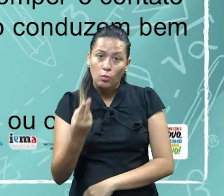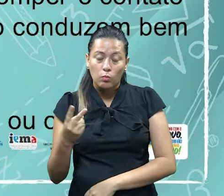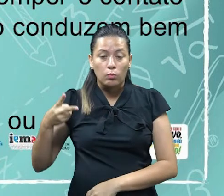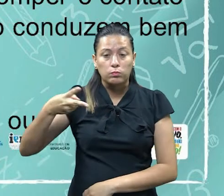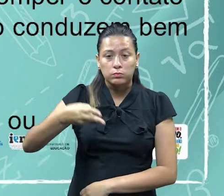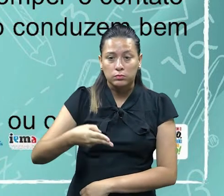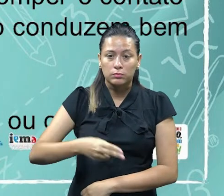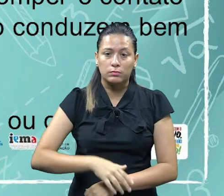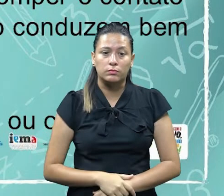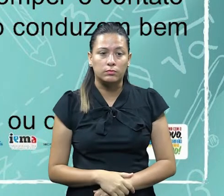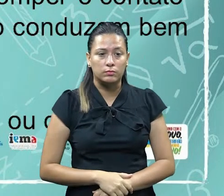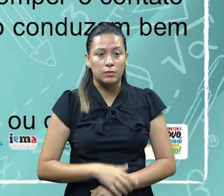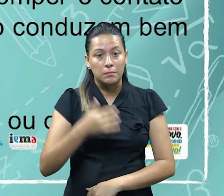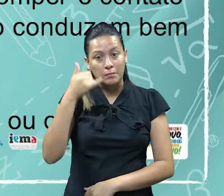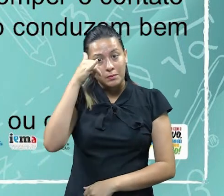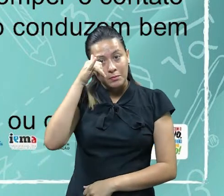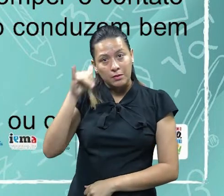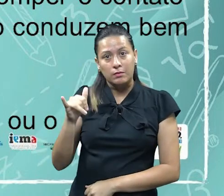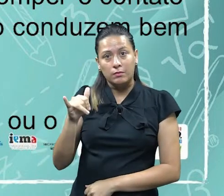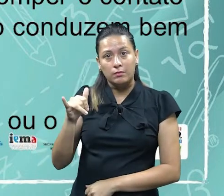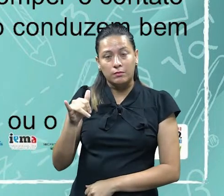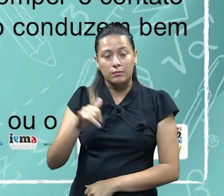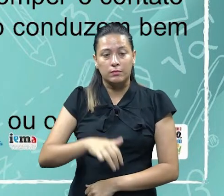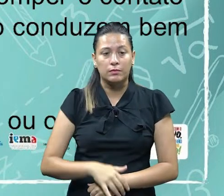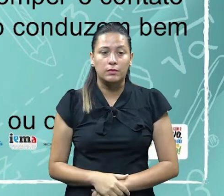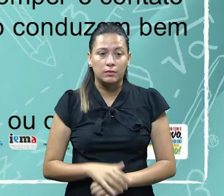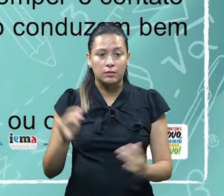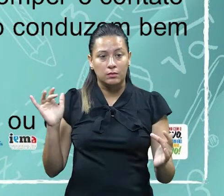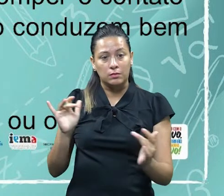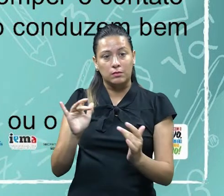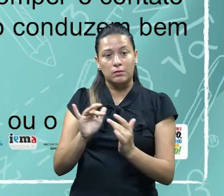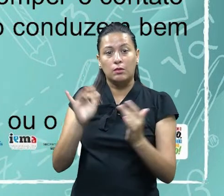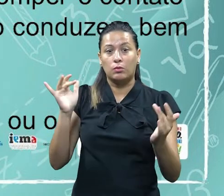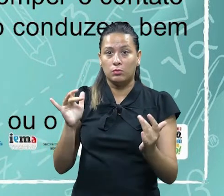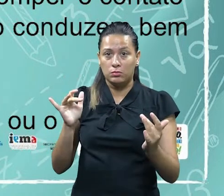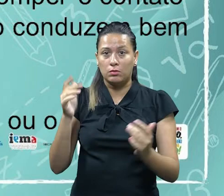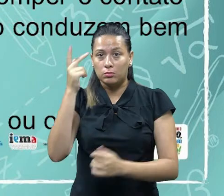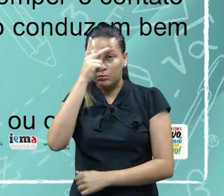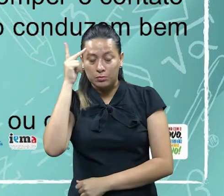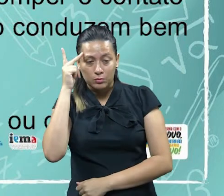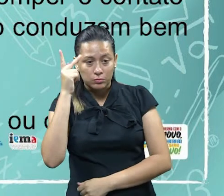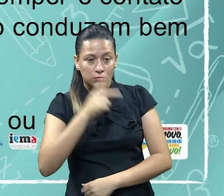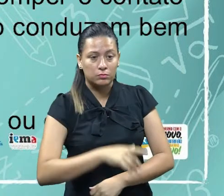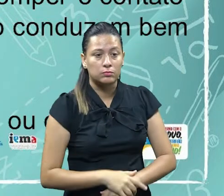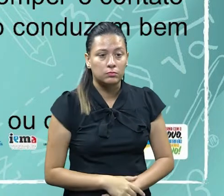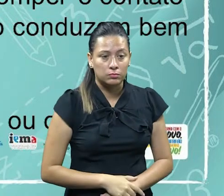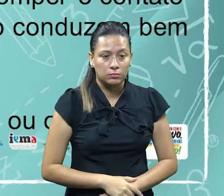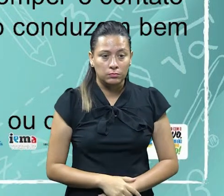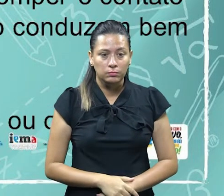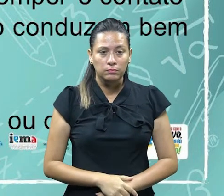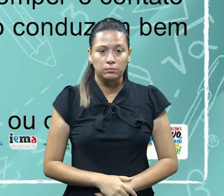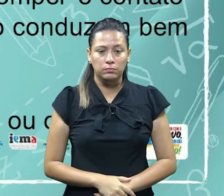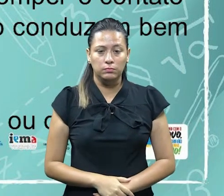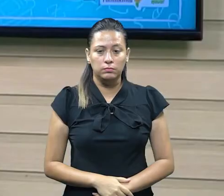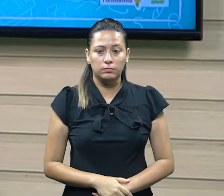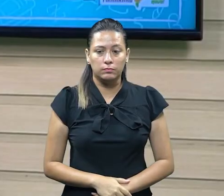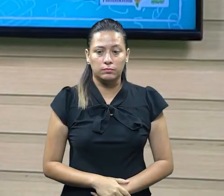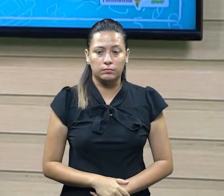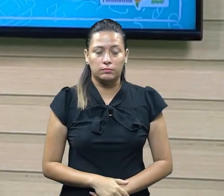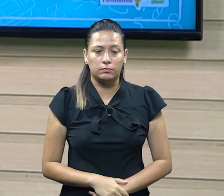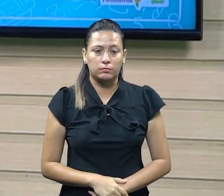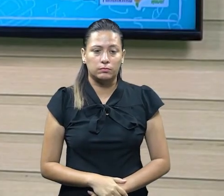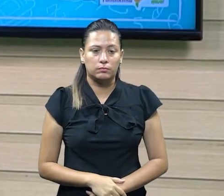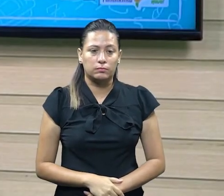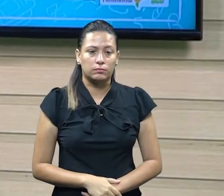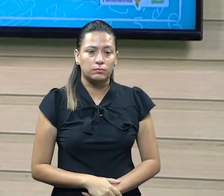ou cortá-la sem ser atingido e não tem contato com a vítima. Nessa primeira parte aqui,